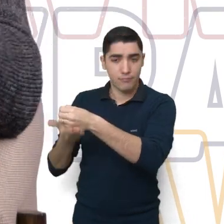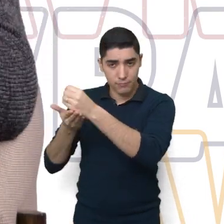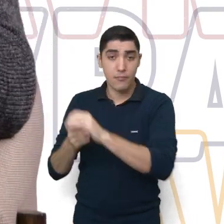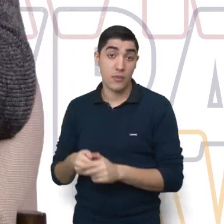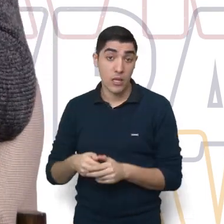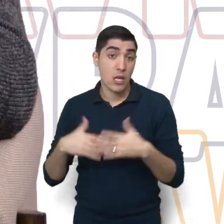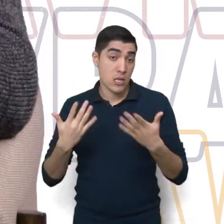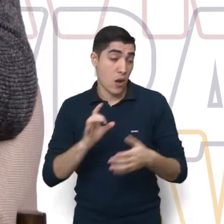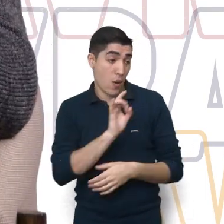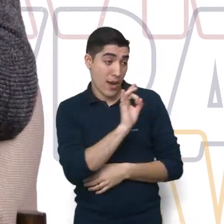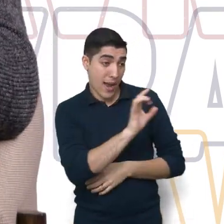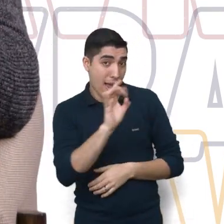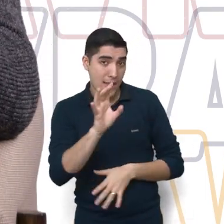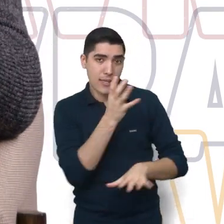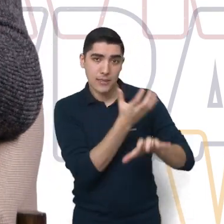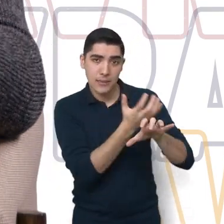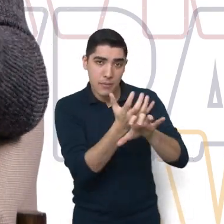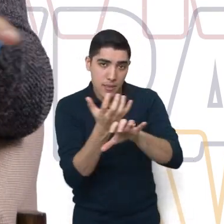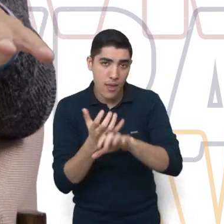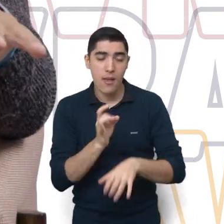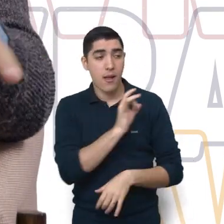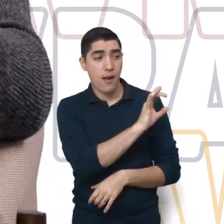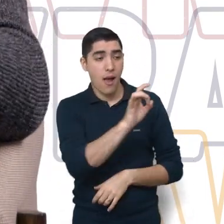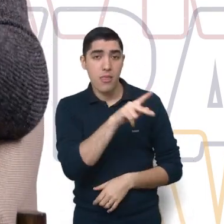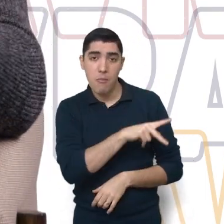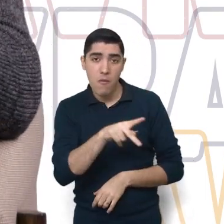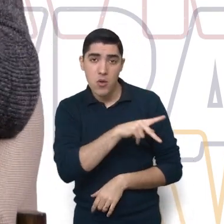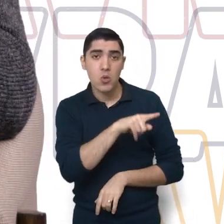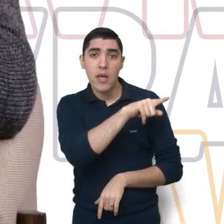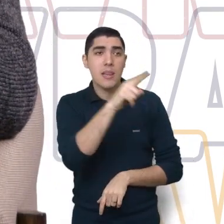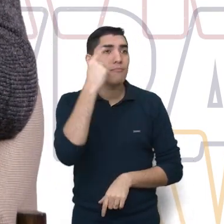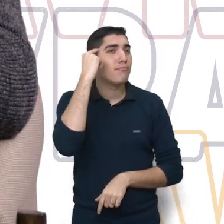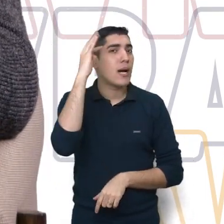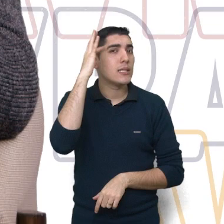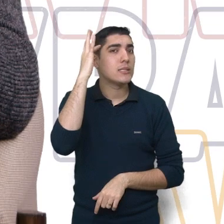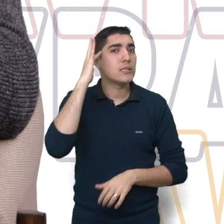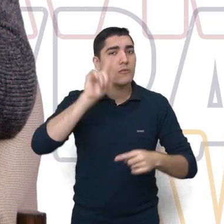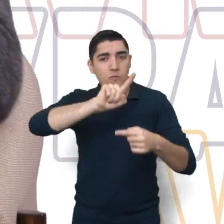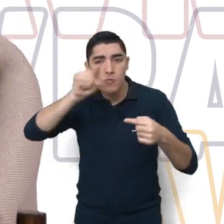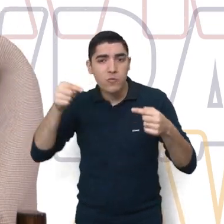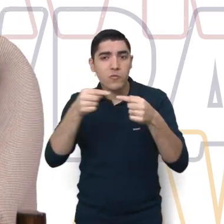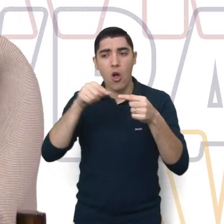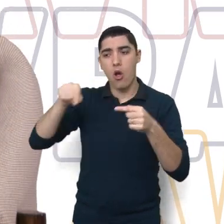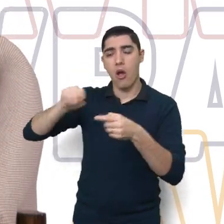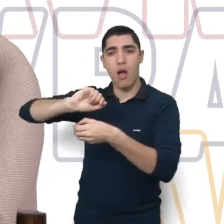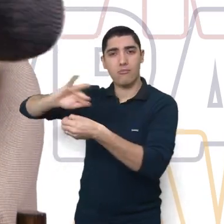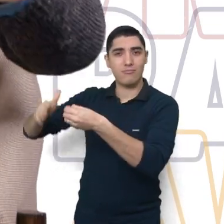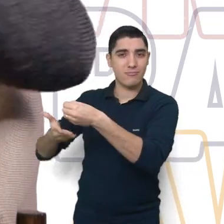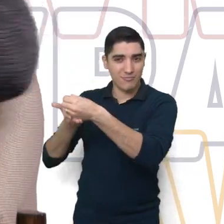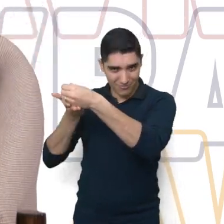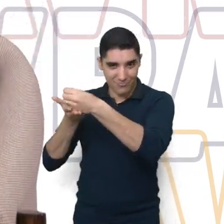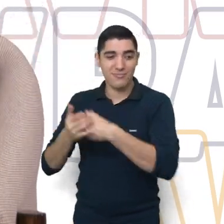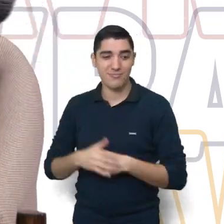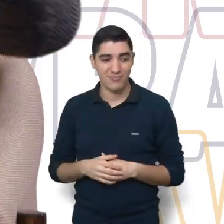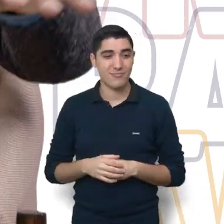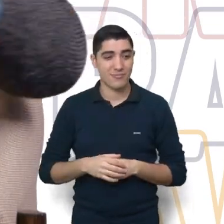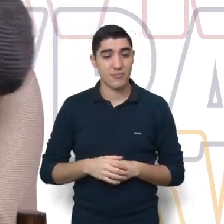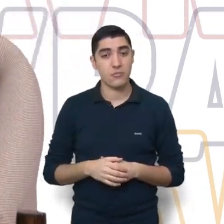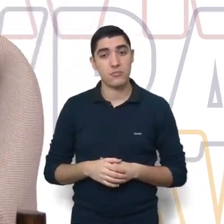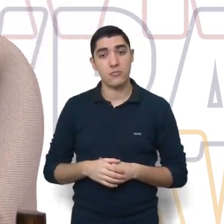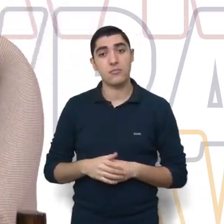cada professor né Cada área de conhecimento pode tratar sustentabilidade a gente tá falando da